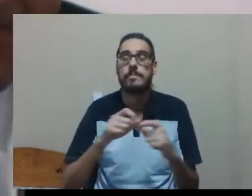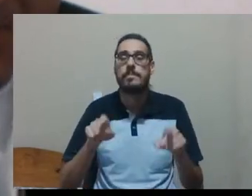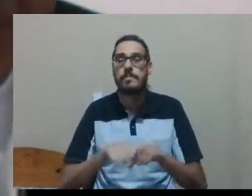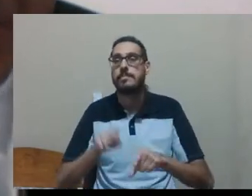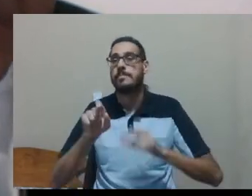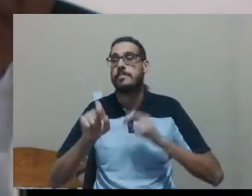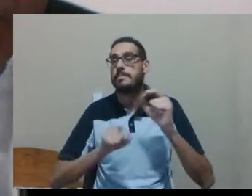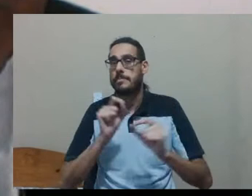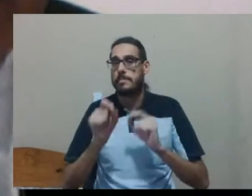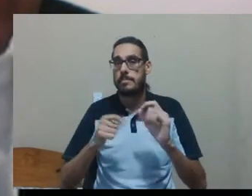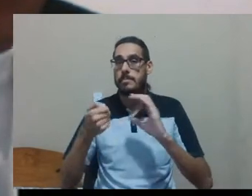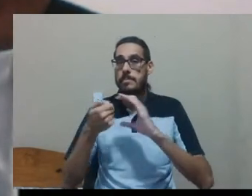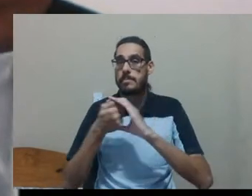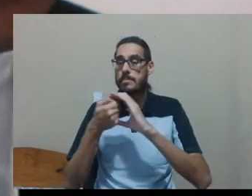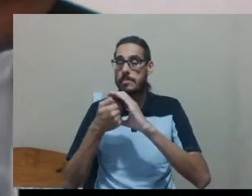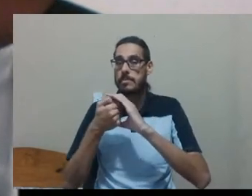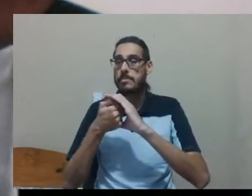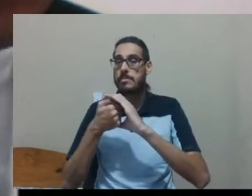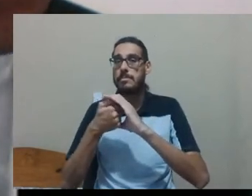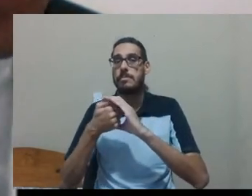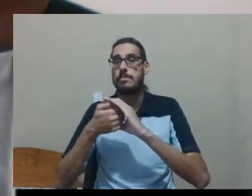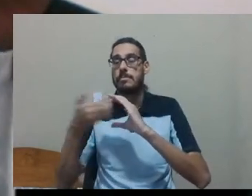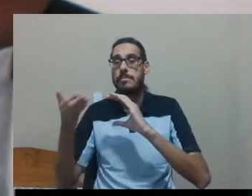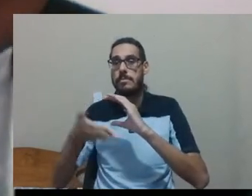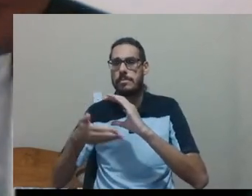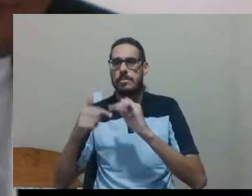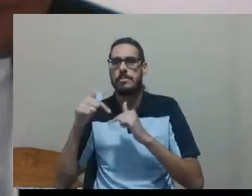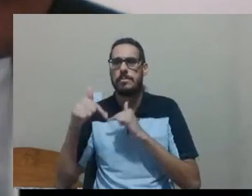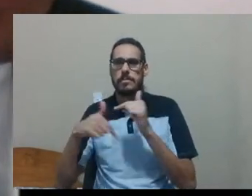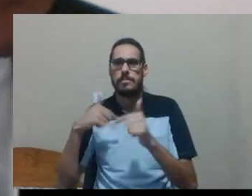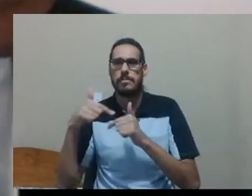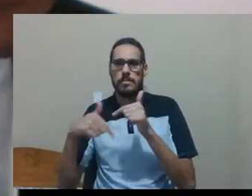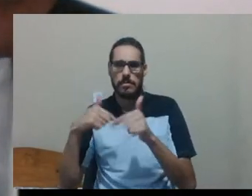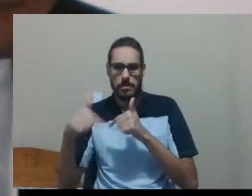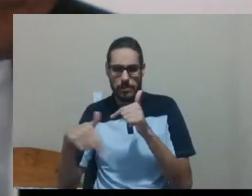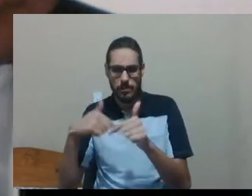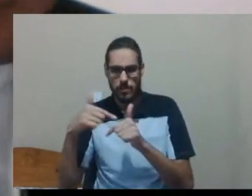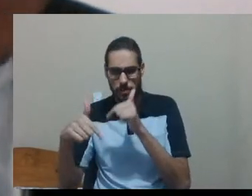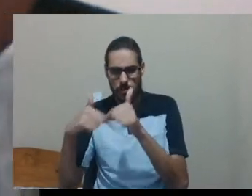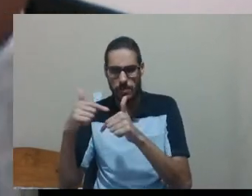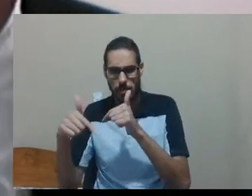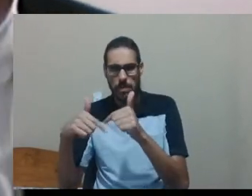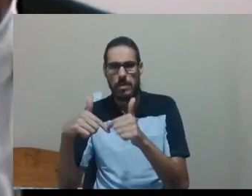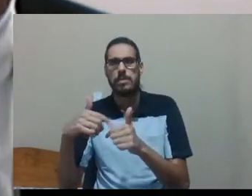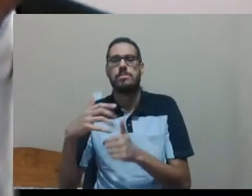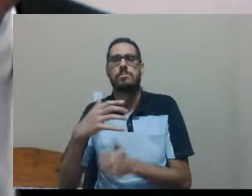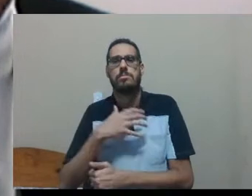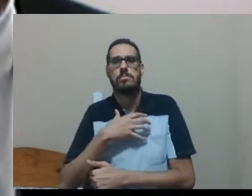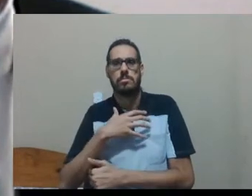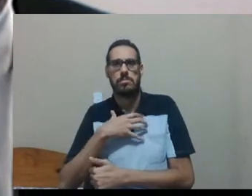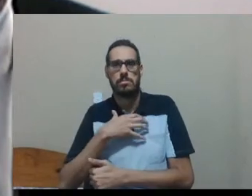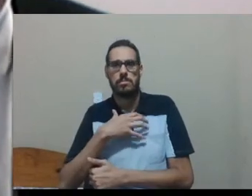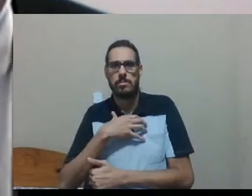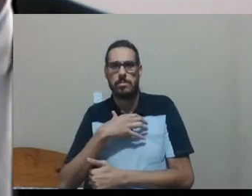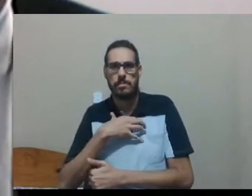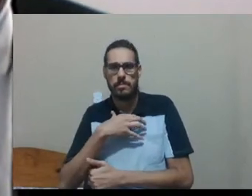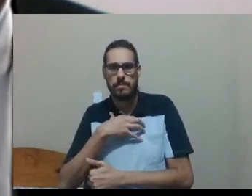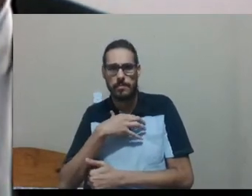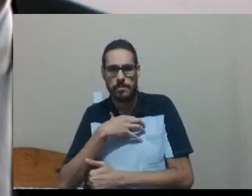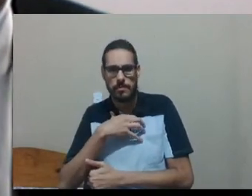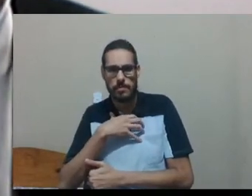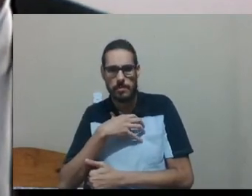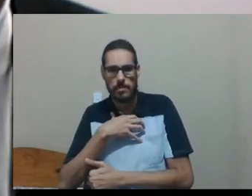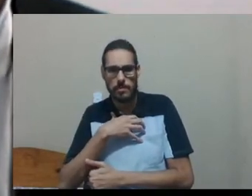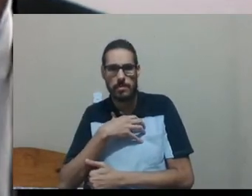CAPES tem atuado de um modo bastante incisivo recentemente na distribuição de bolsas